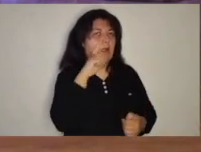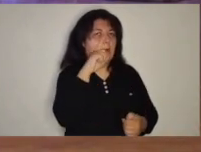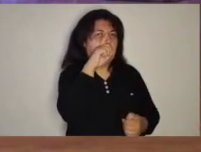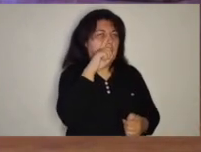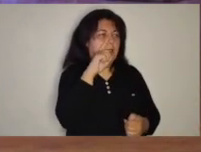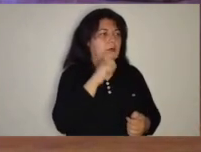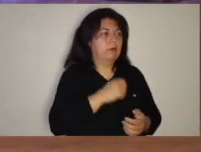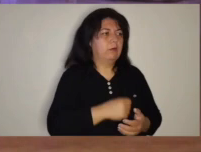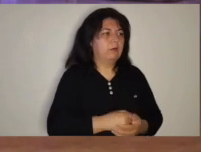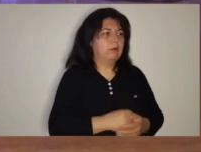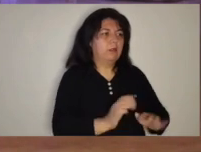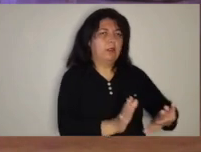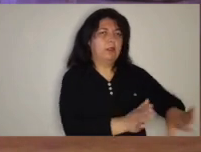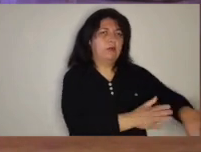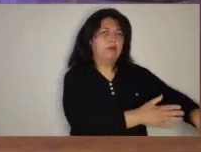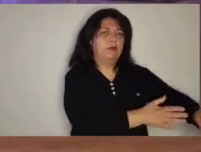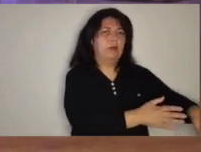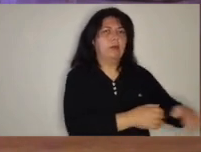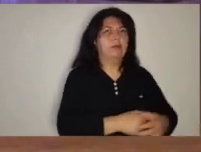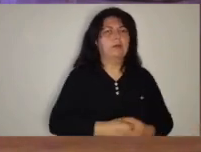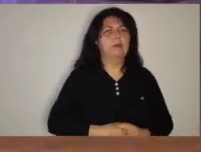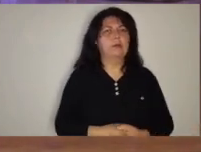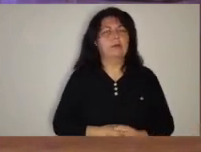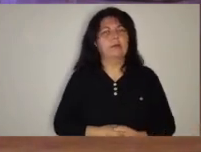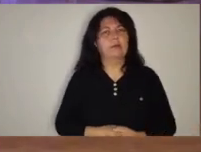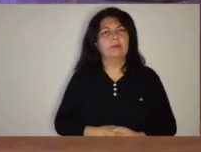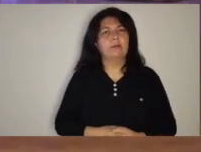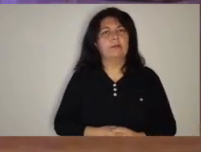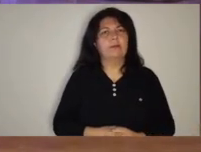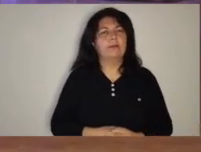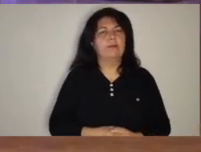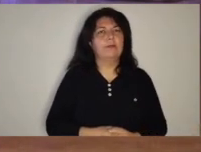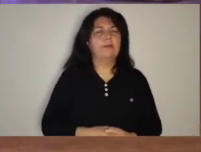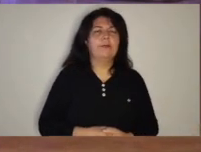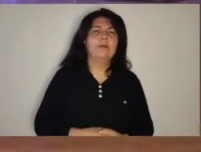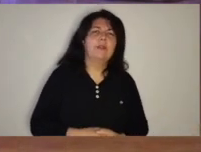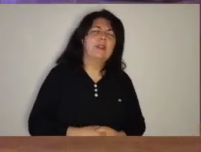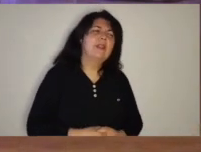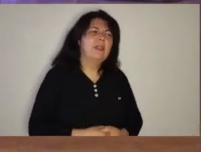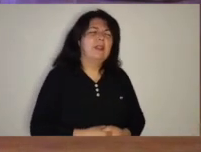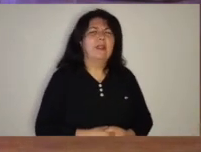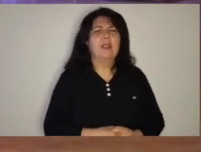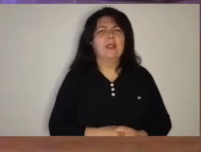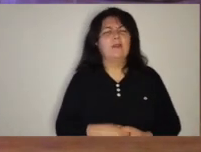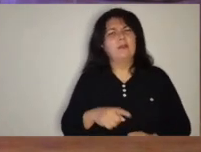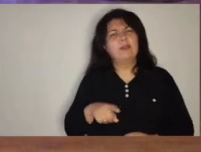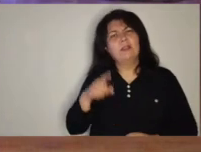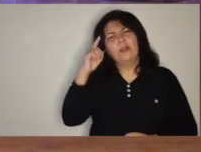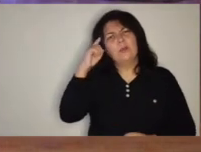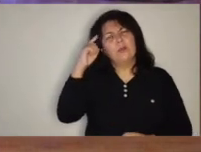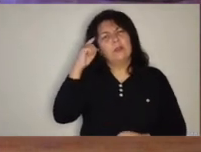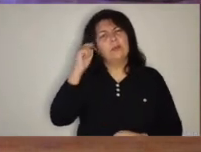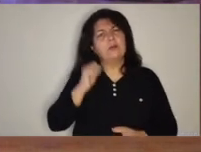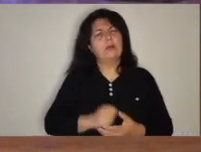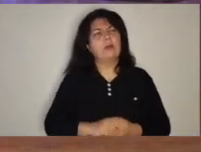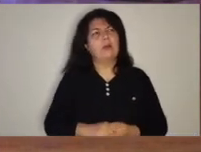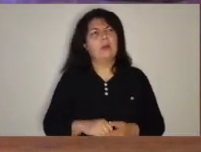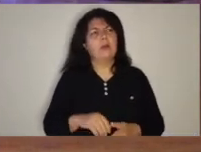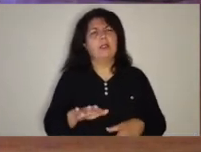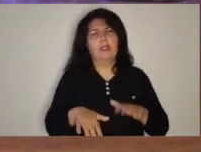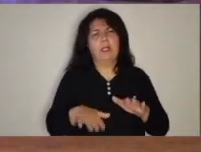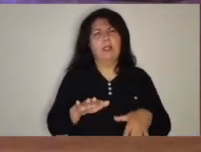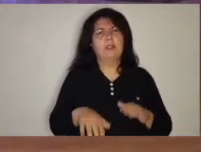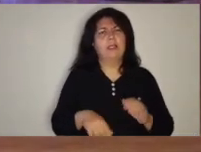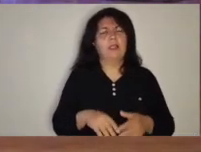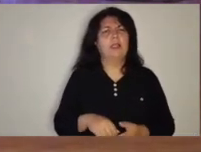dado. Já aconteceu com você que às vezes você recebeu uma bênção de Deus e você não desfruta da bênção porque